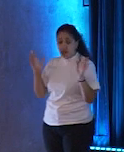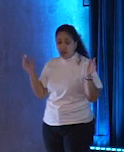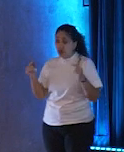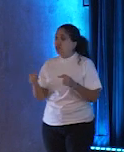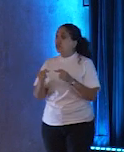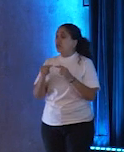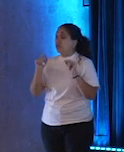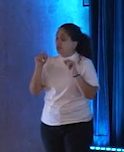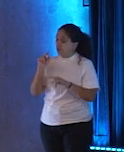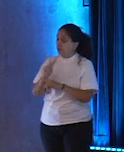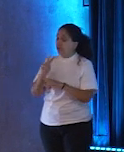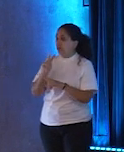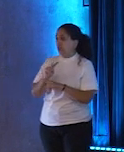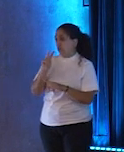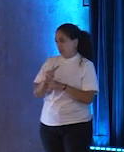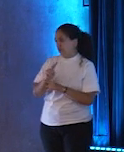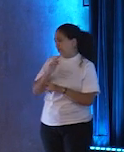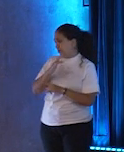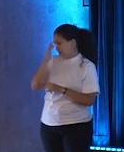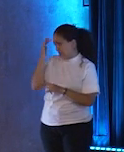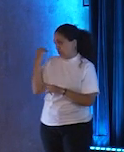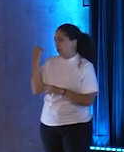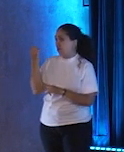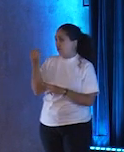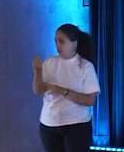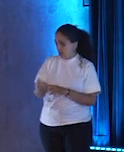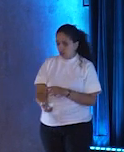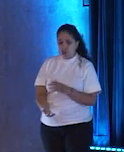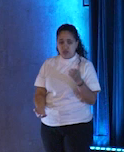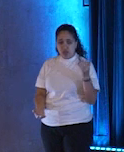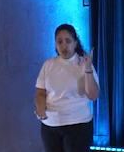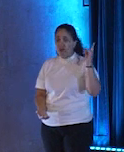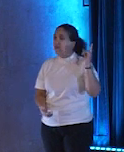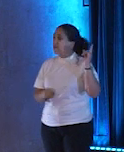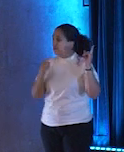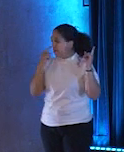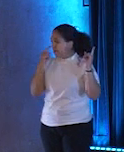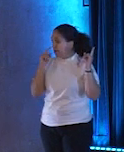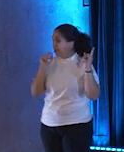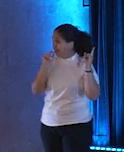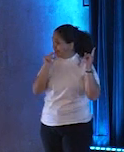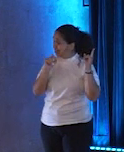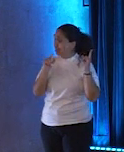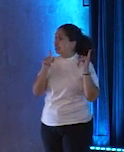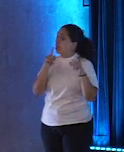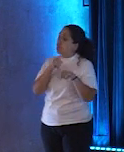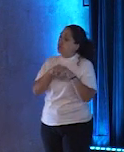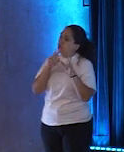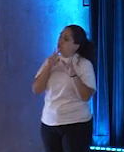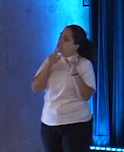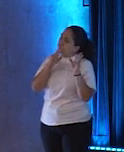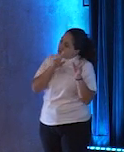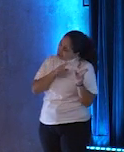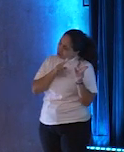à proteção dos próprios viajantes. Na imagem, fica sugerido que no momento de repouso da